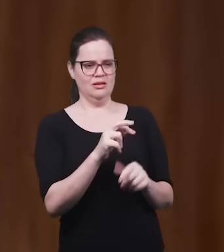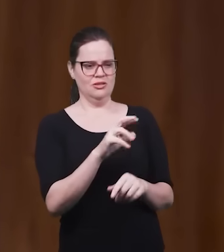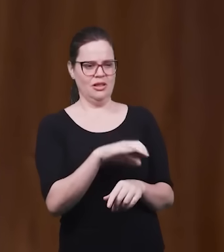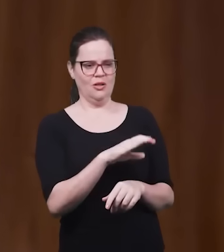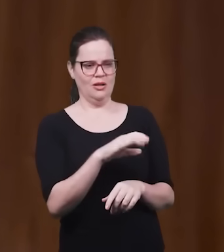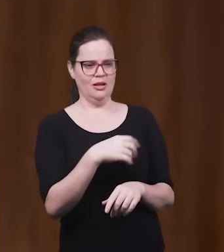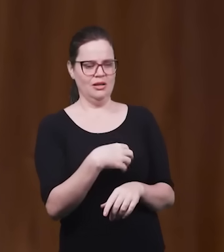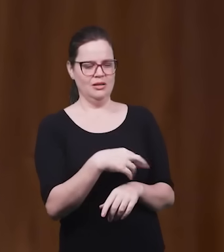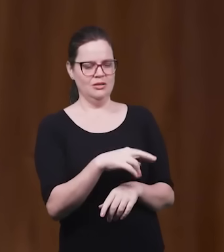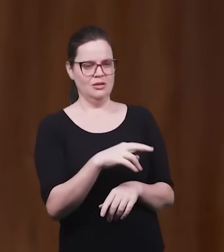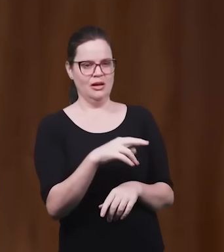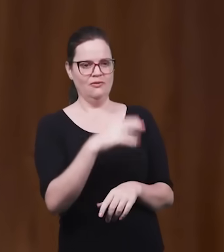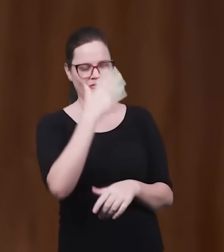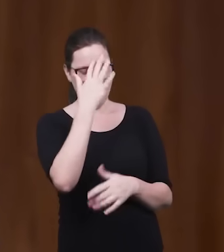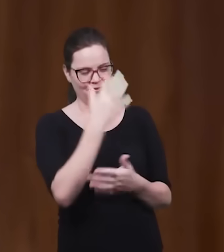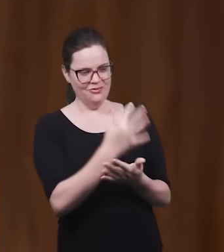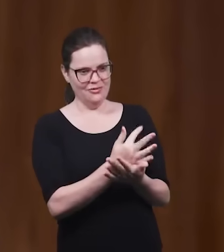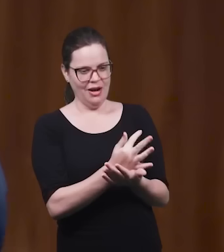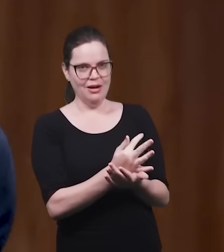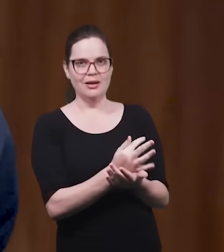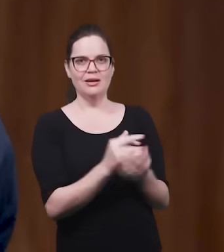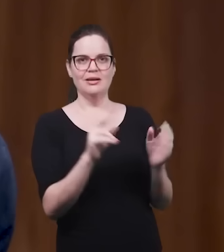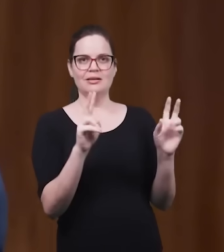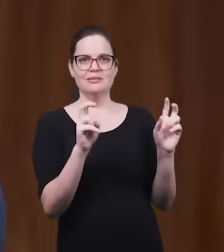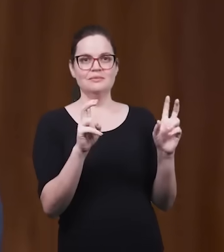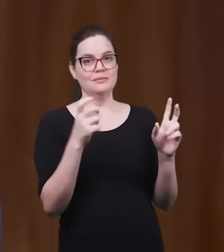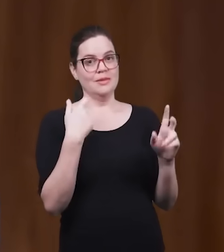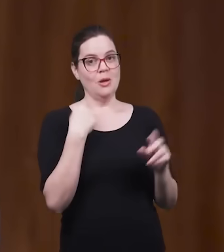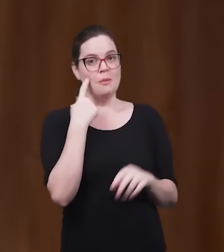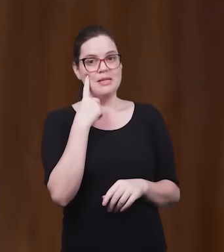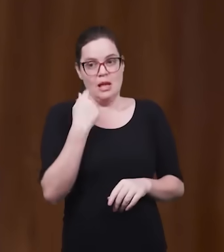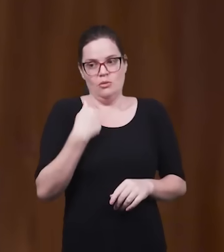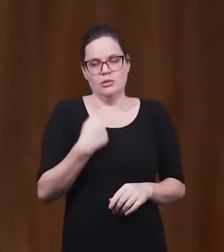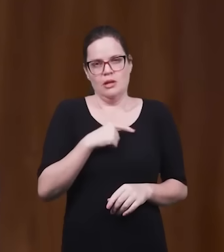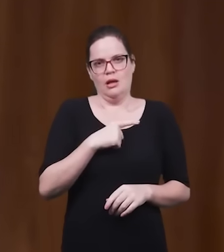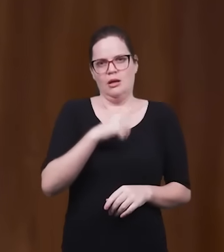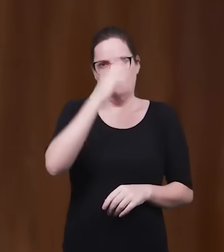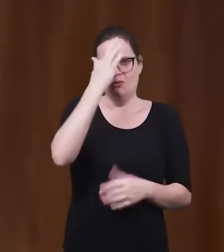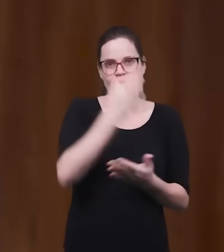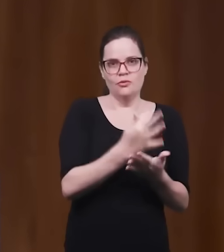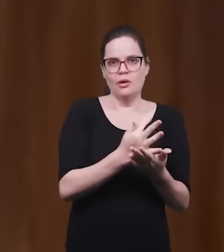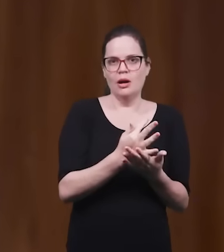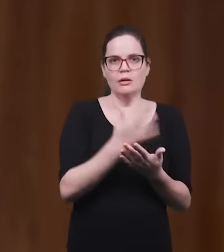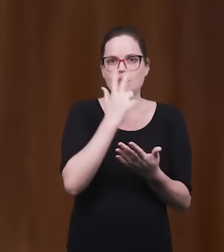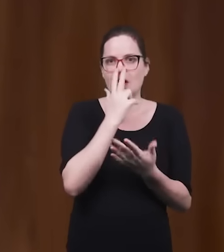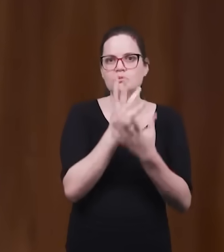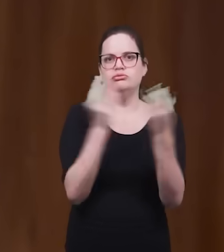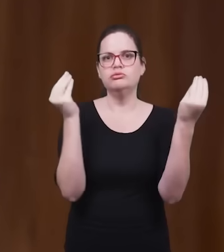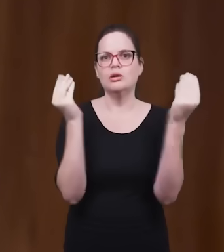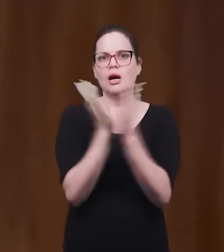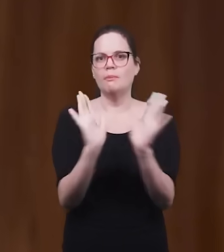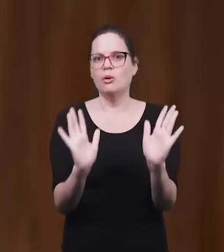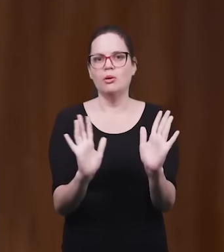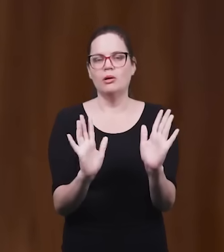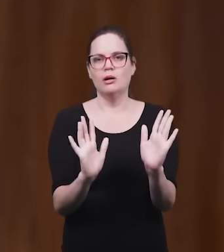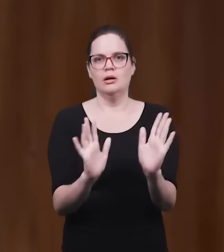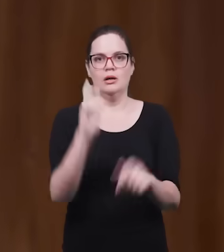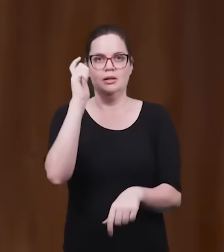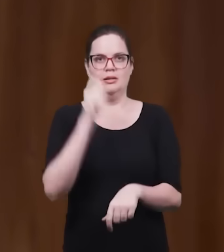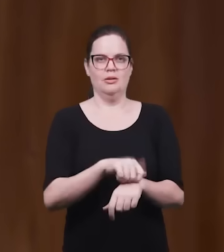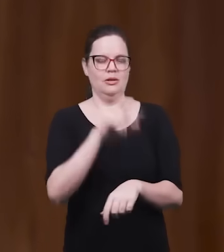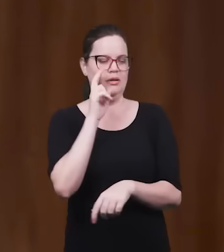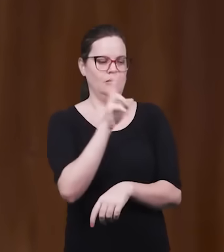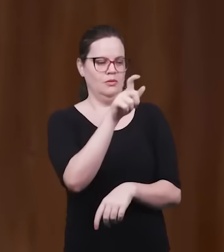incrível. Aquela fé, entre aspas, que eu achava que eu tinha, foi embora. Que coisa. Rapaz, quando eu